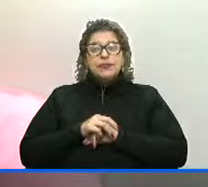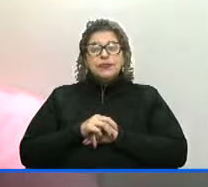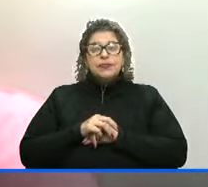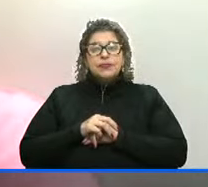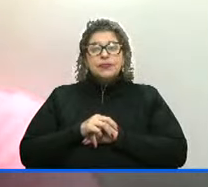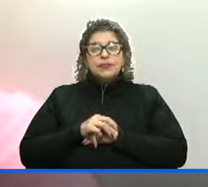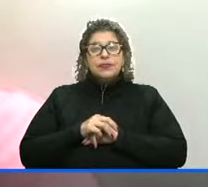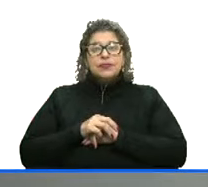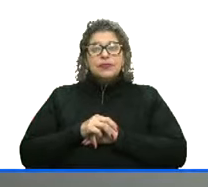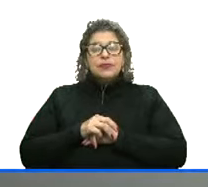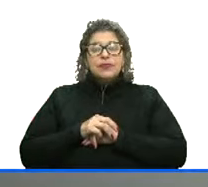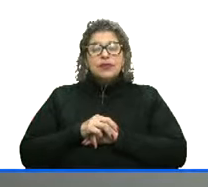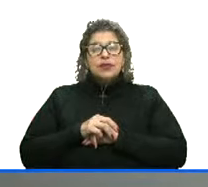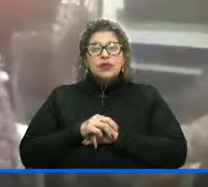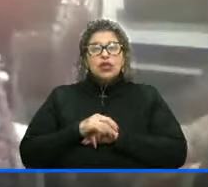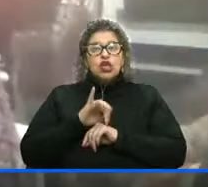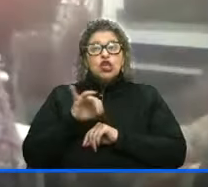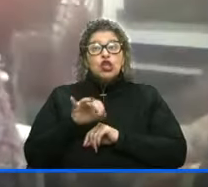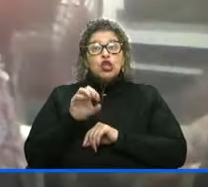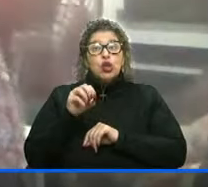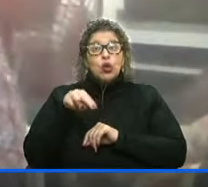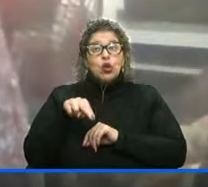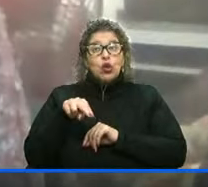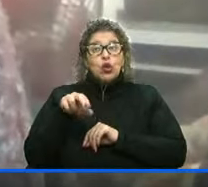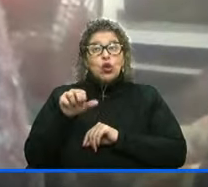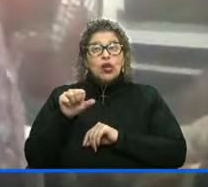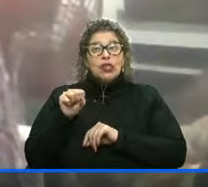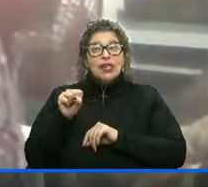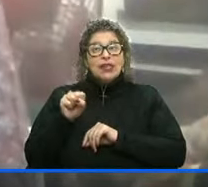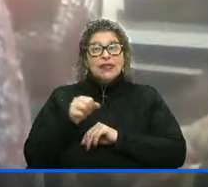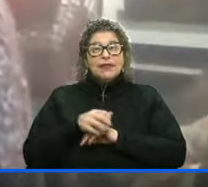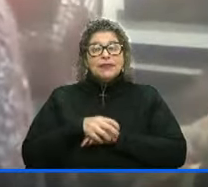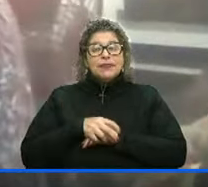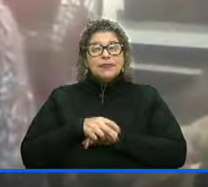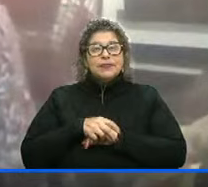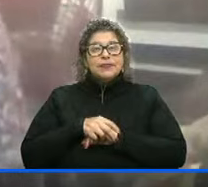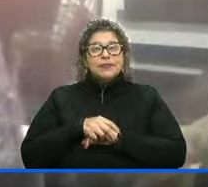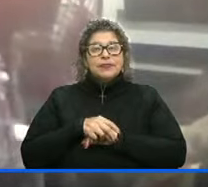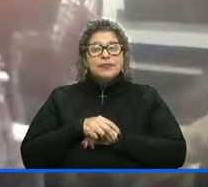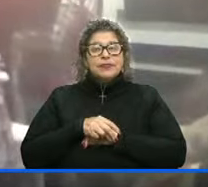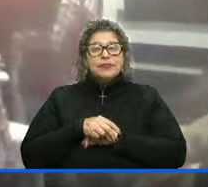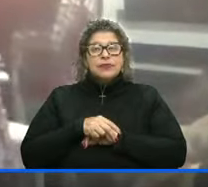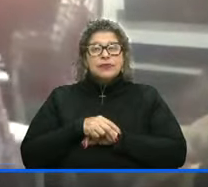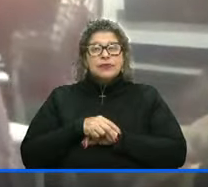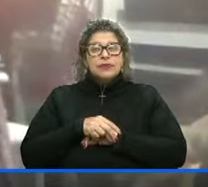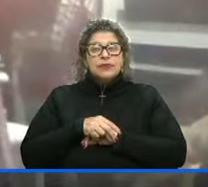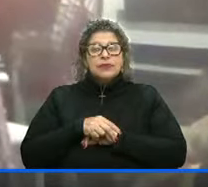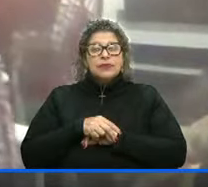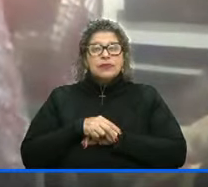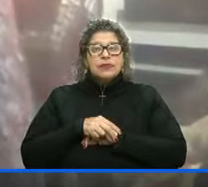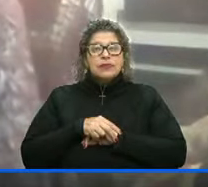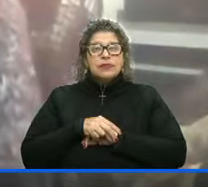Então vamos lá, vamos ouvir o Jonas Reis, em seguida a Roberta. Vamos aguardar que o fórum queira falar.